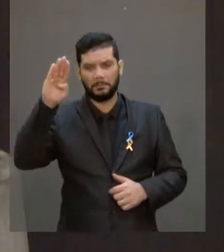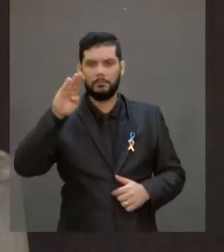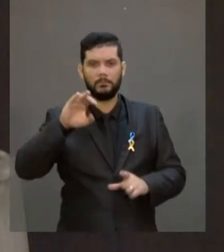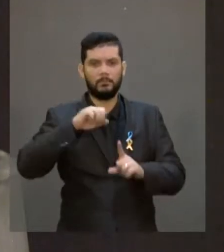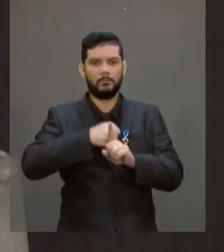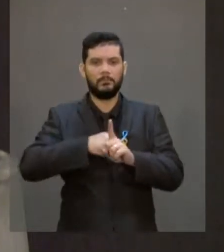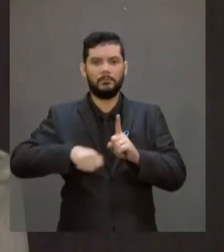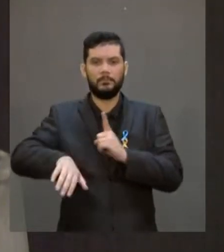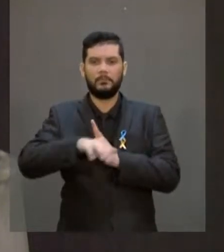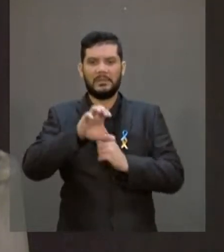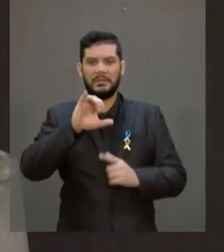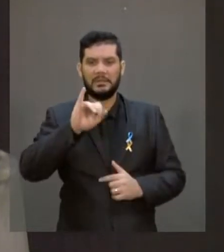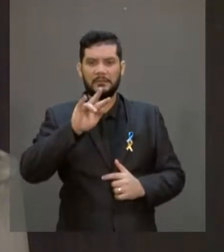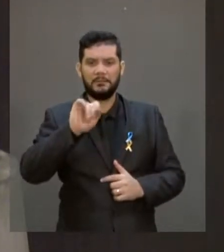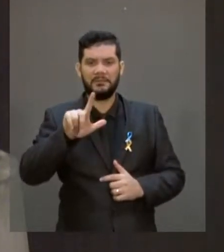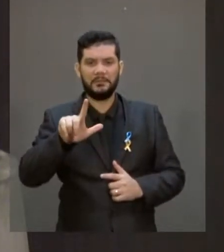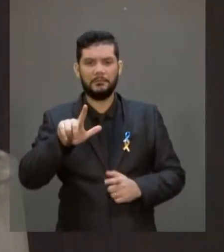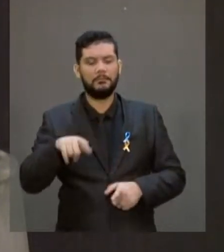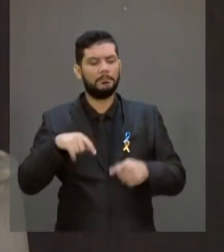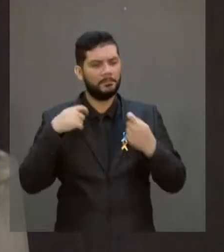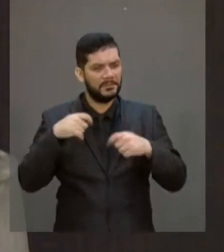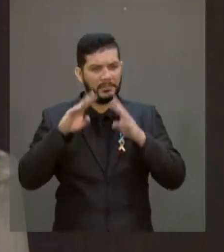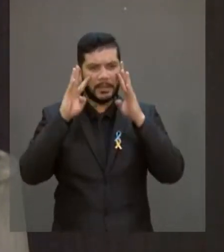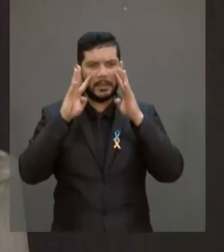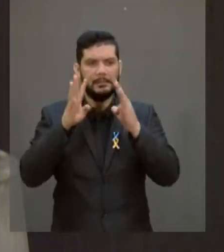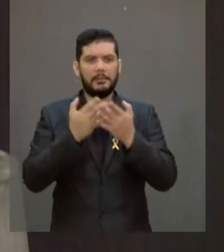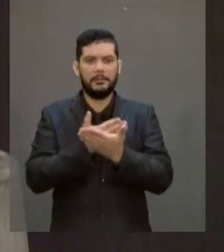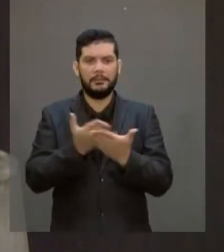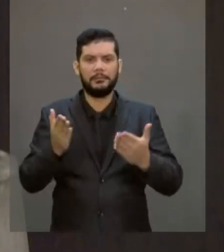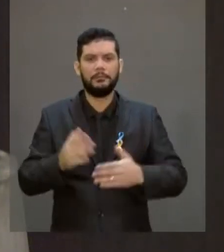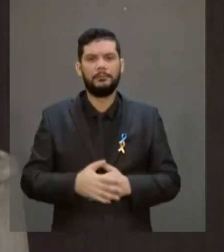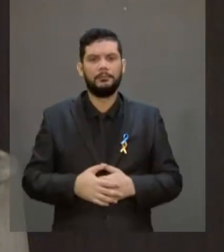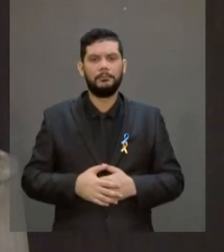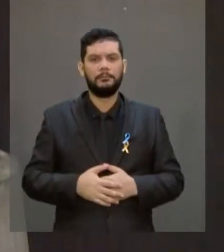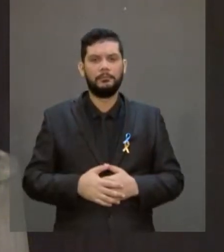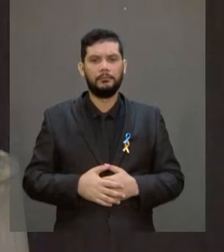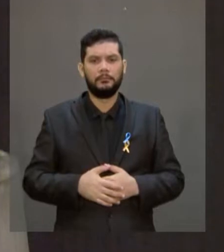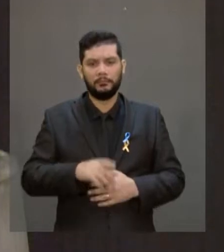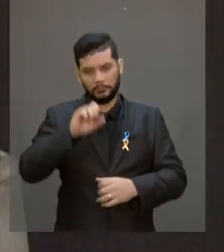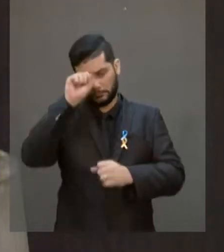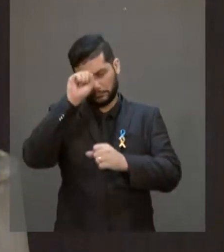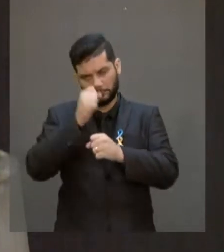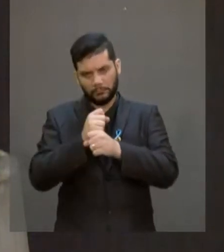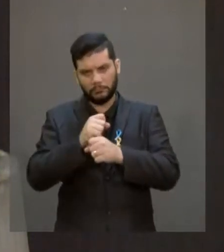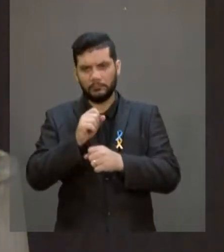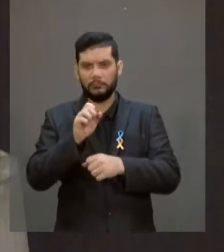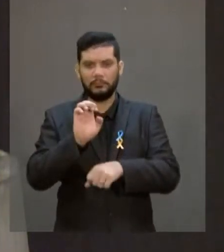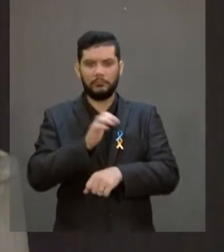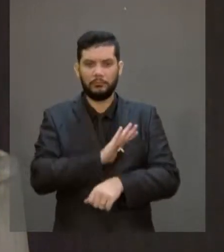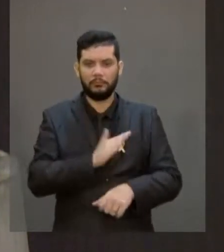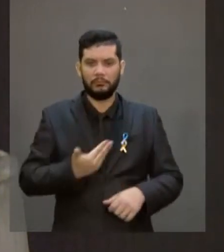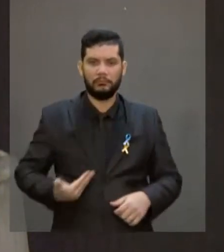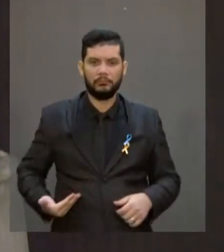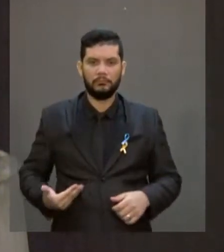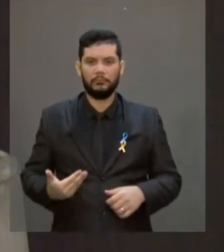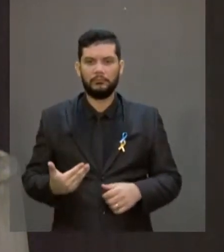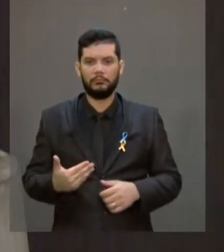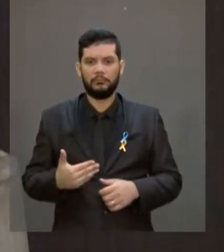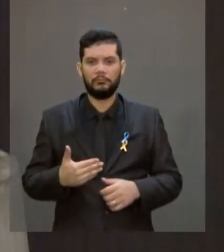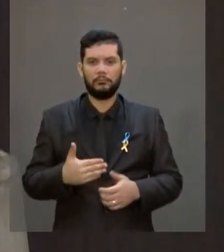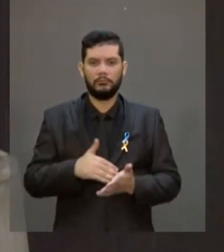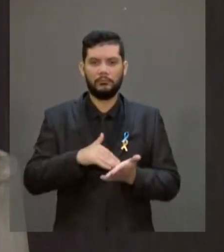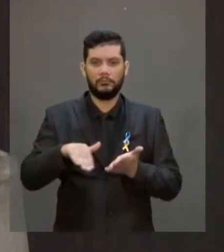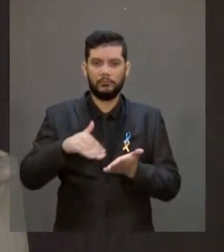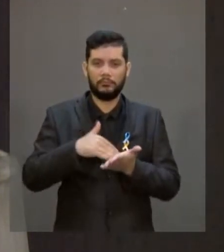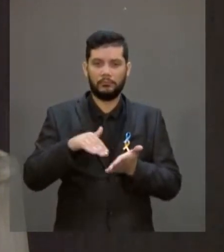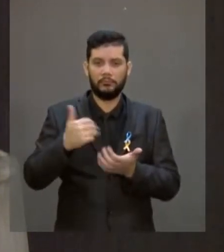civil. Ouvir a sociedade civil. Recentemente, um gestor de Estado da vice-governadoria